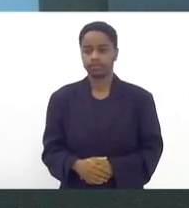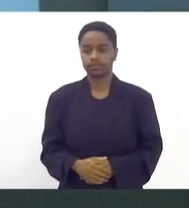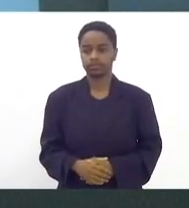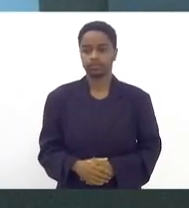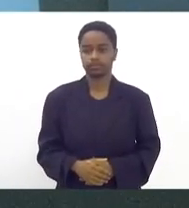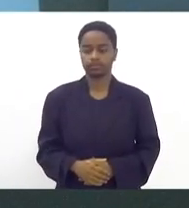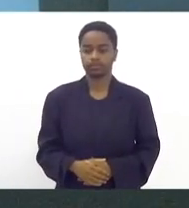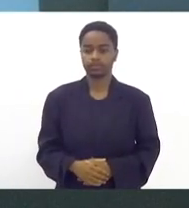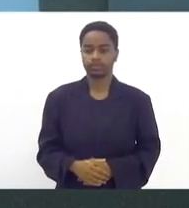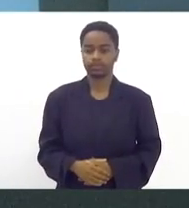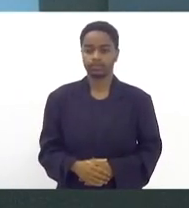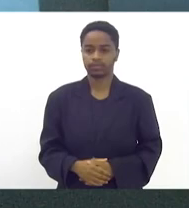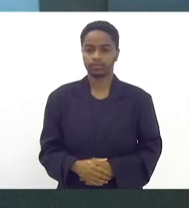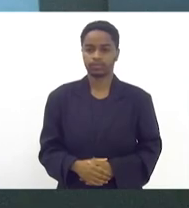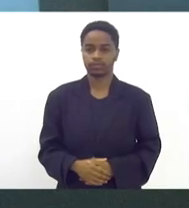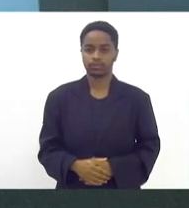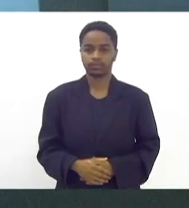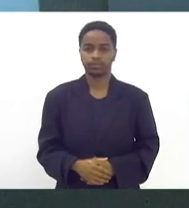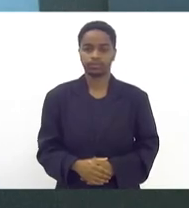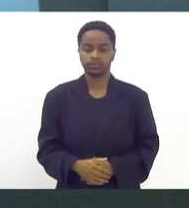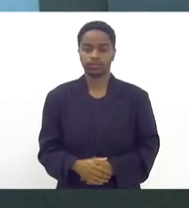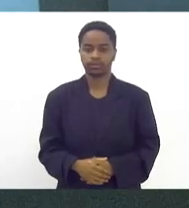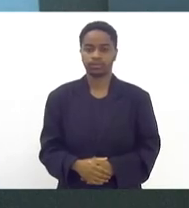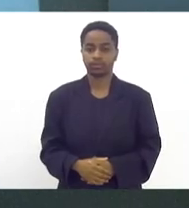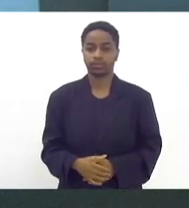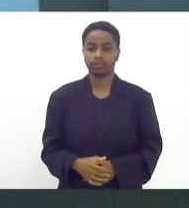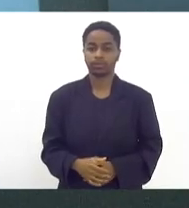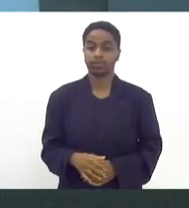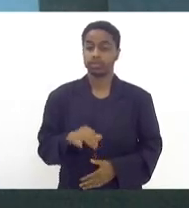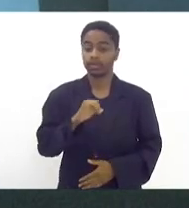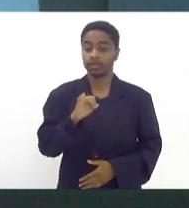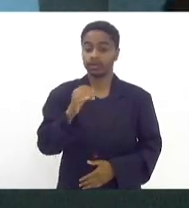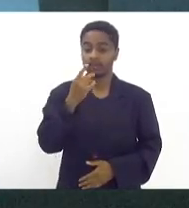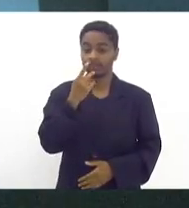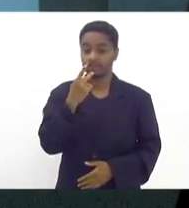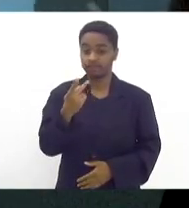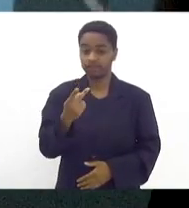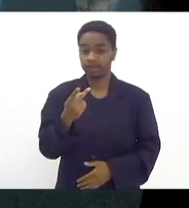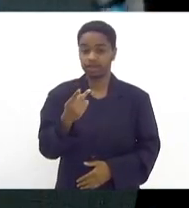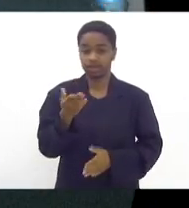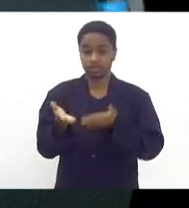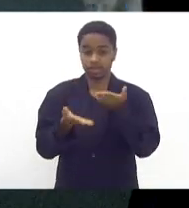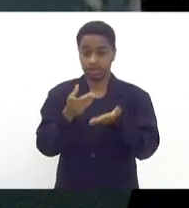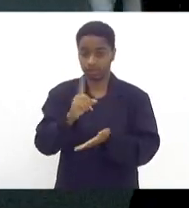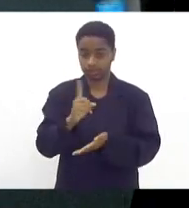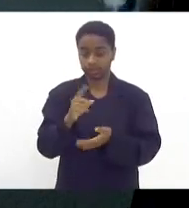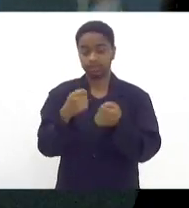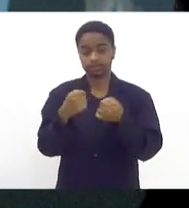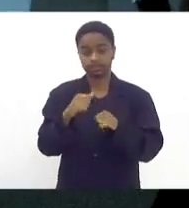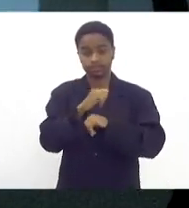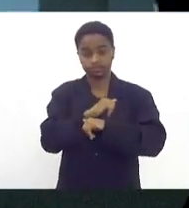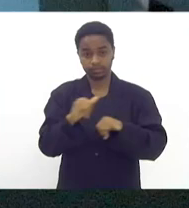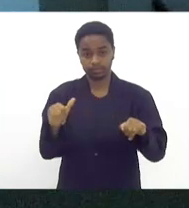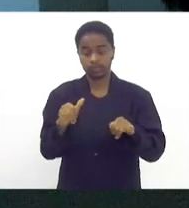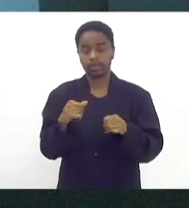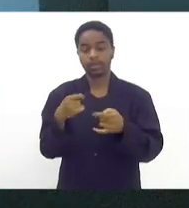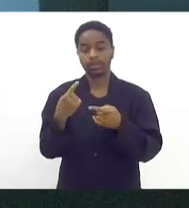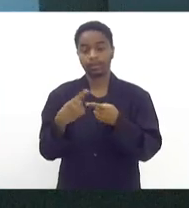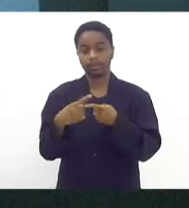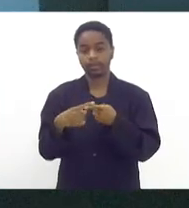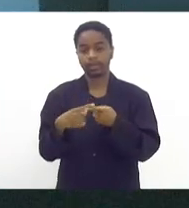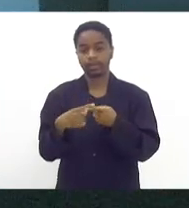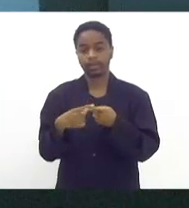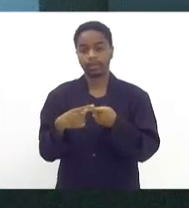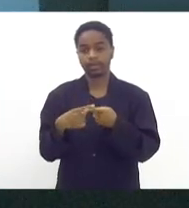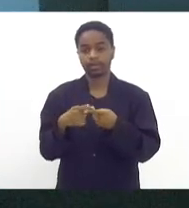favor negativa de cobertura deve ser informada a operadora tem que informar